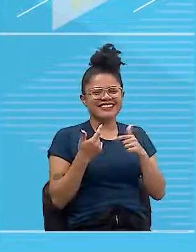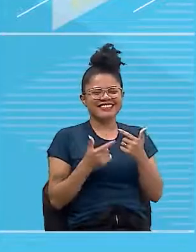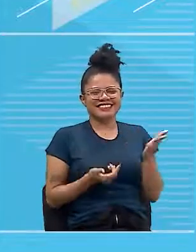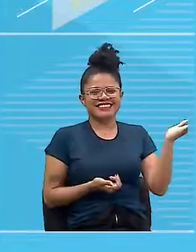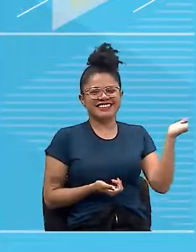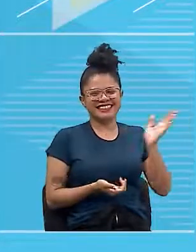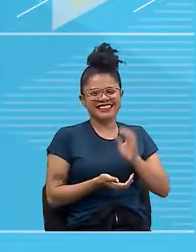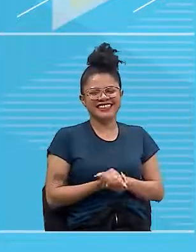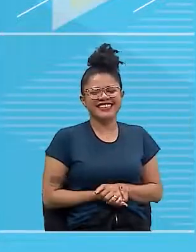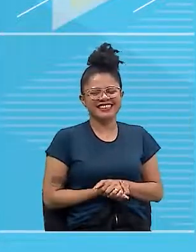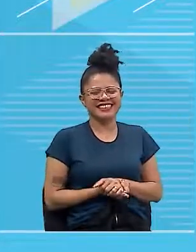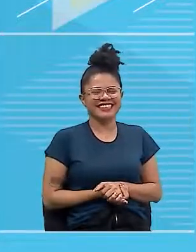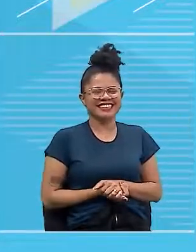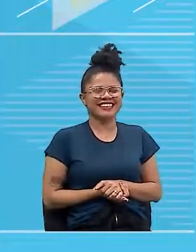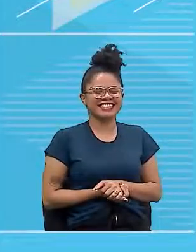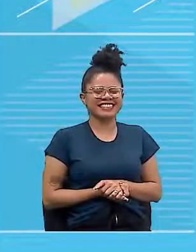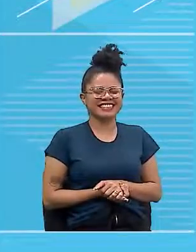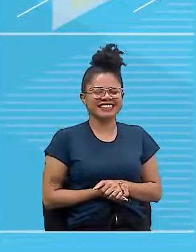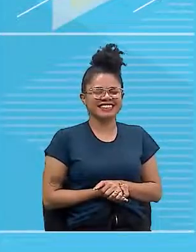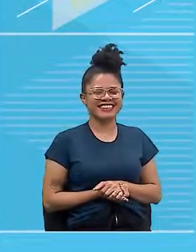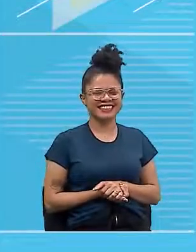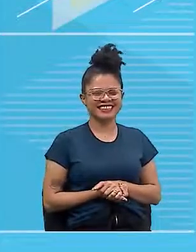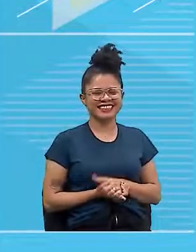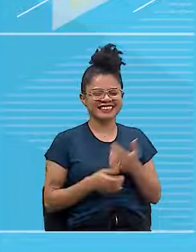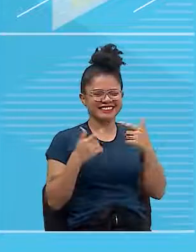aí hahaha